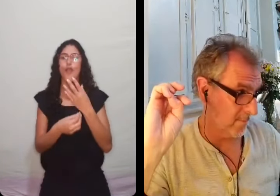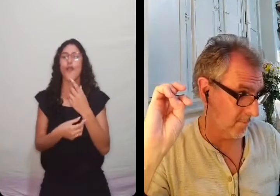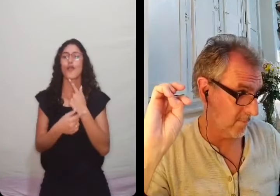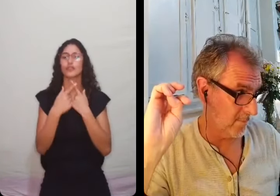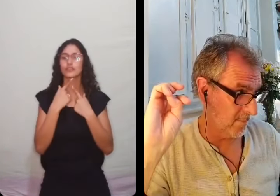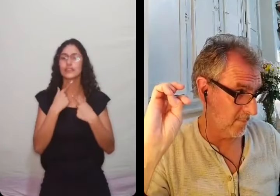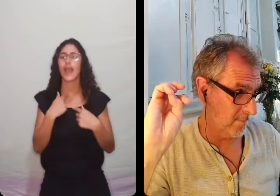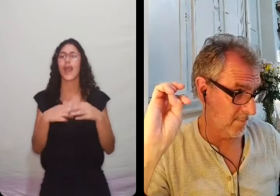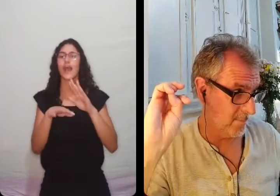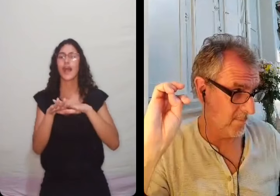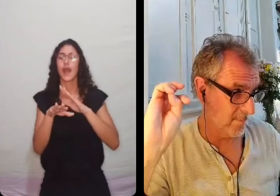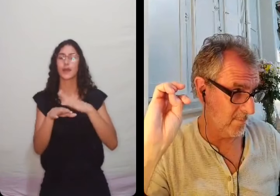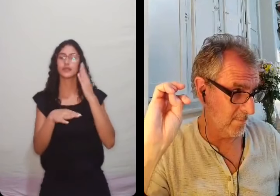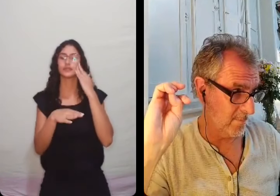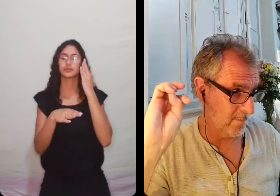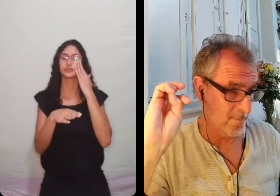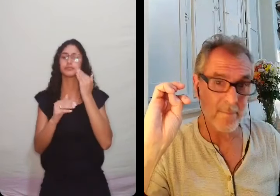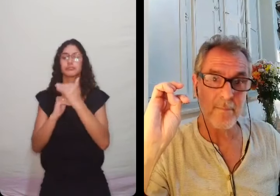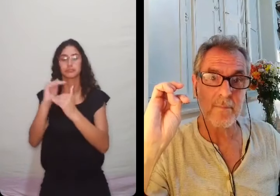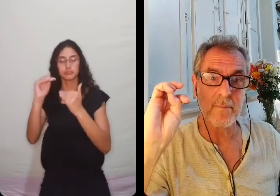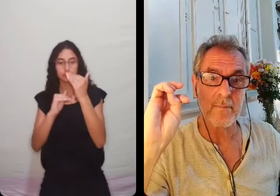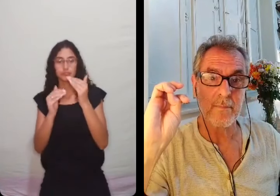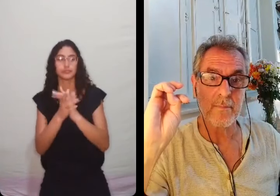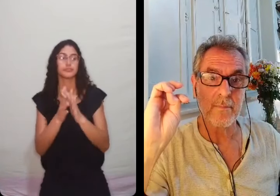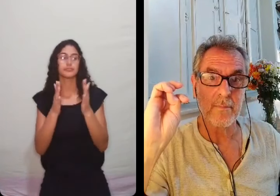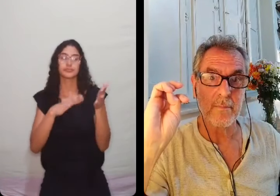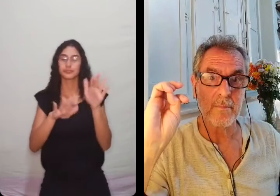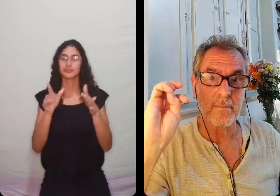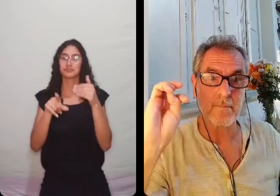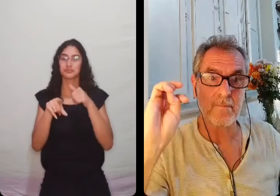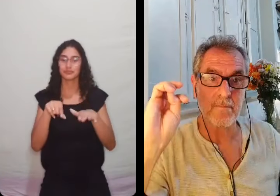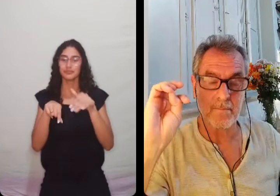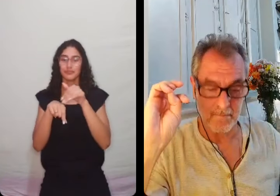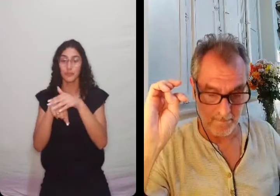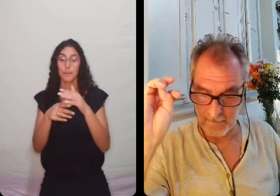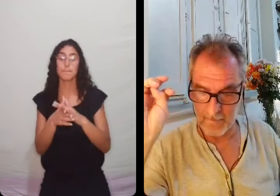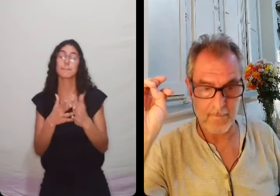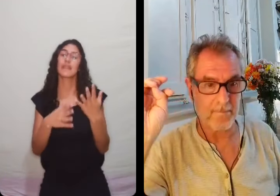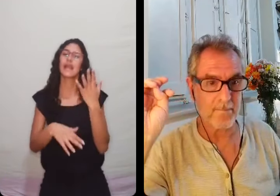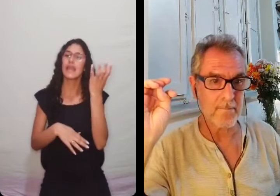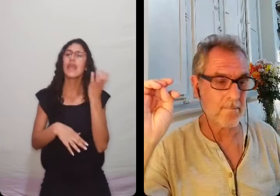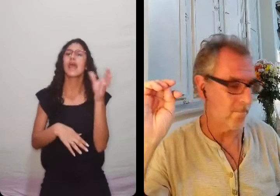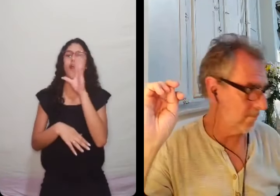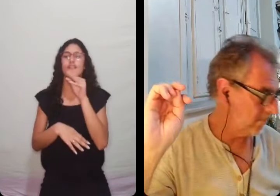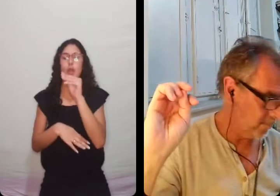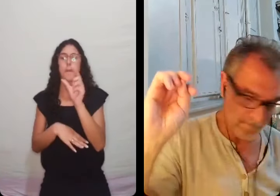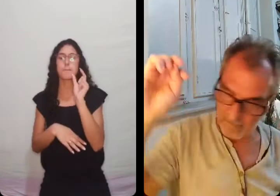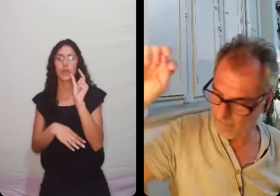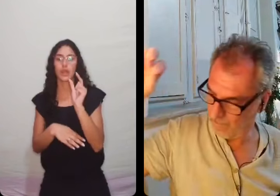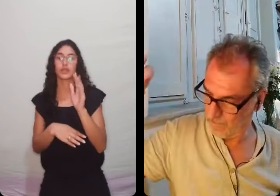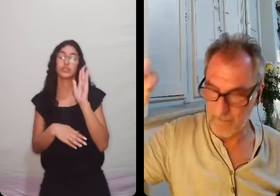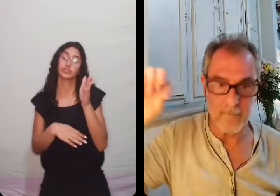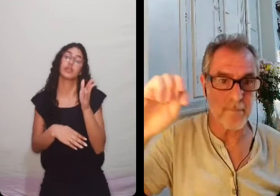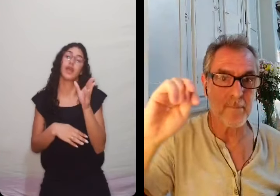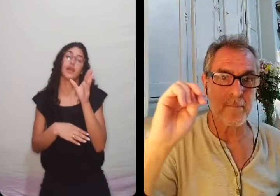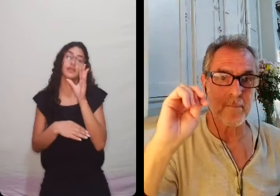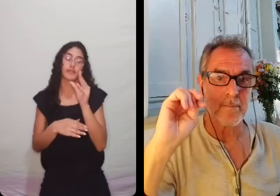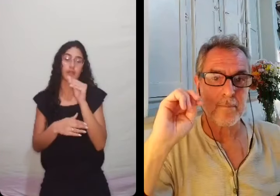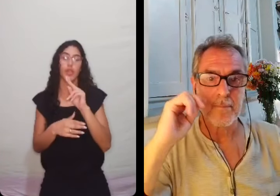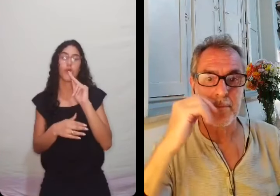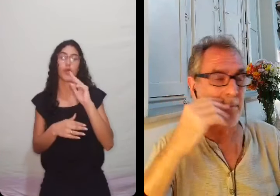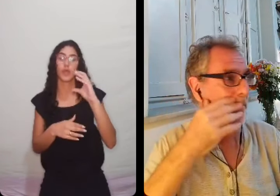fazendo a mediação. E aí, eu queria que você me contasse um pouquinho, Jussara. Já que você falou que a Cora, ela